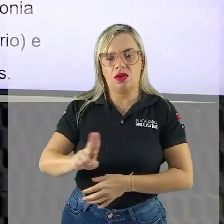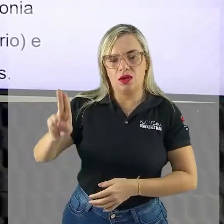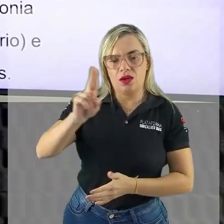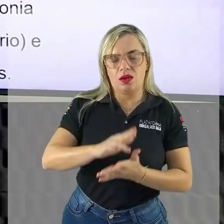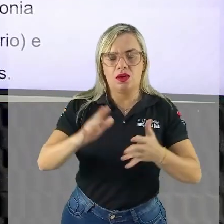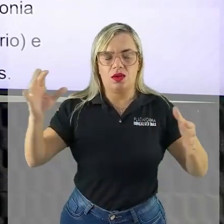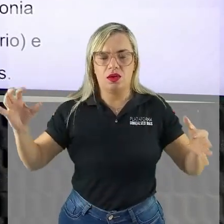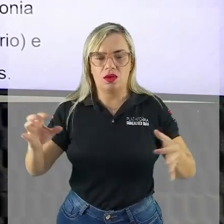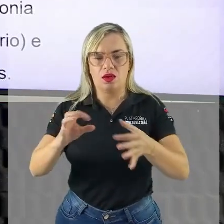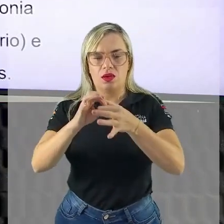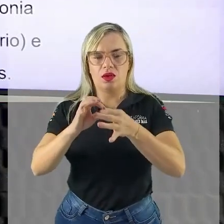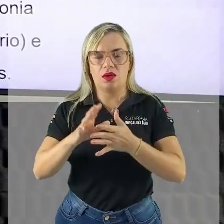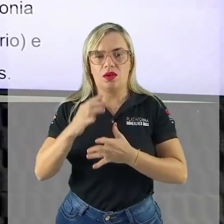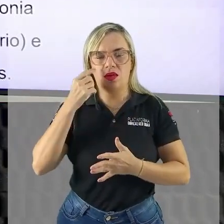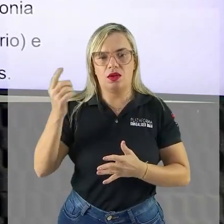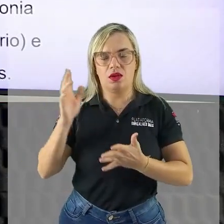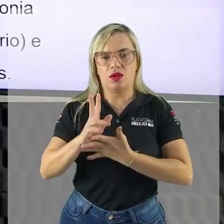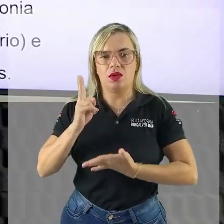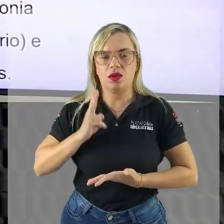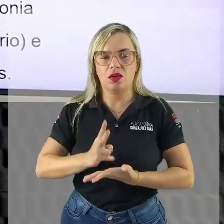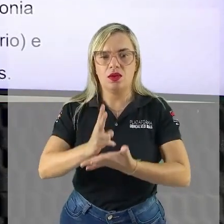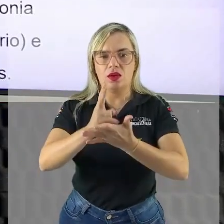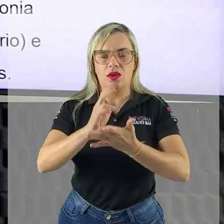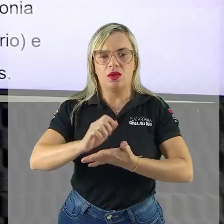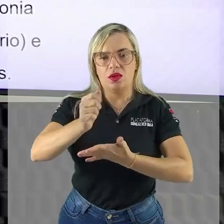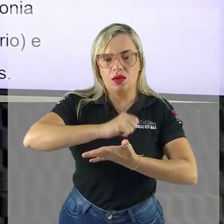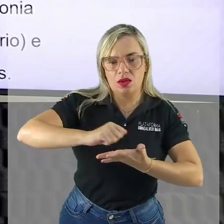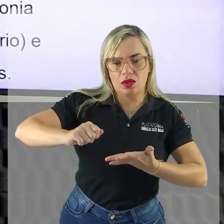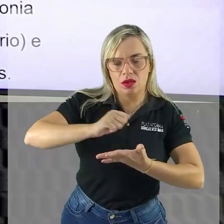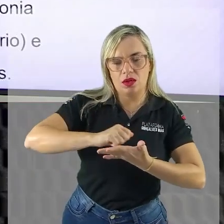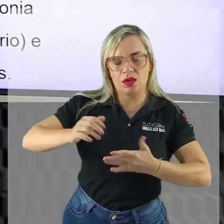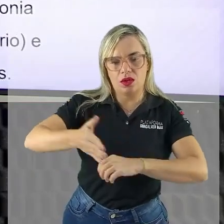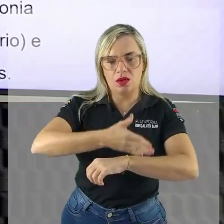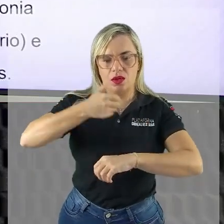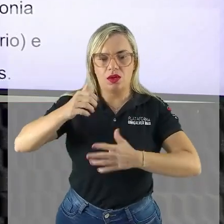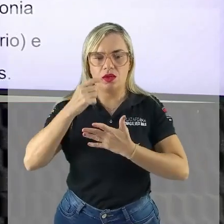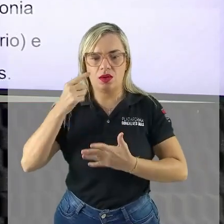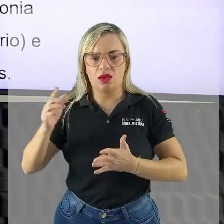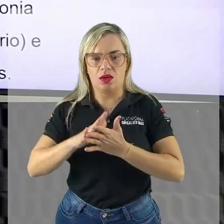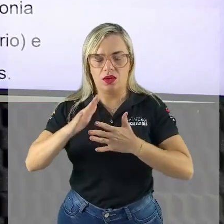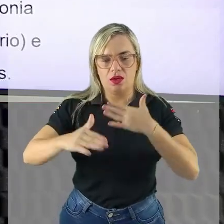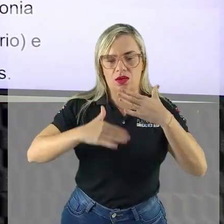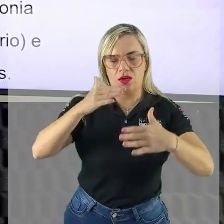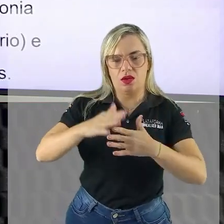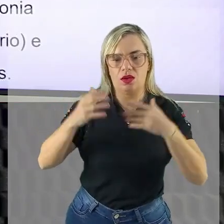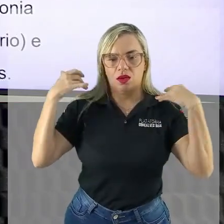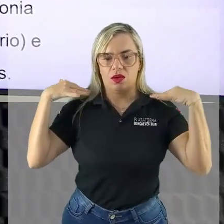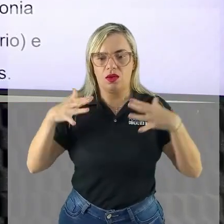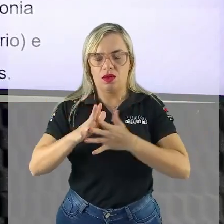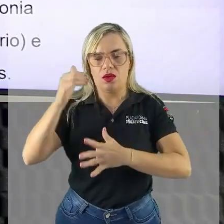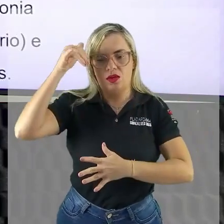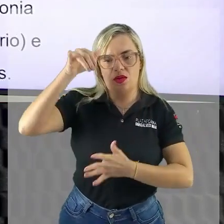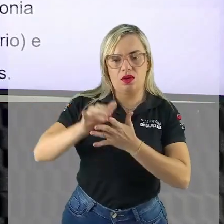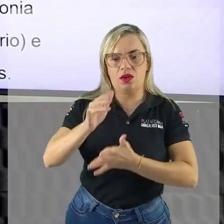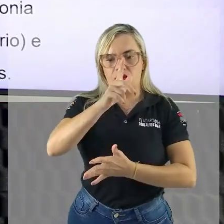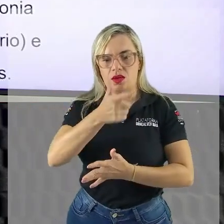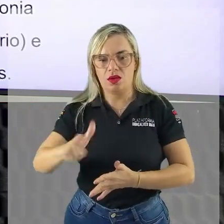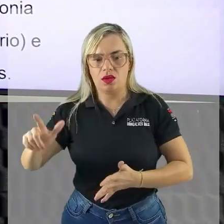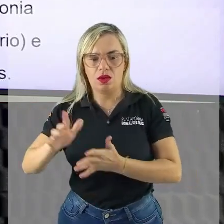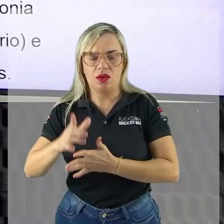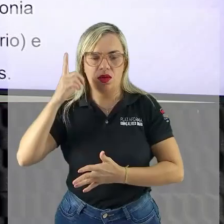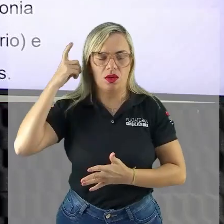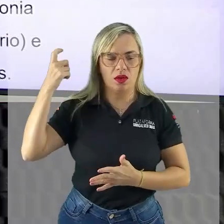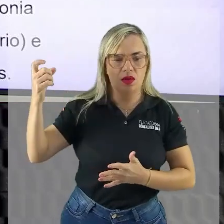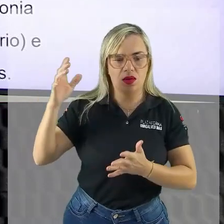desses conectivos para manter a fluidez do seu texto, tá bom? A construção harmoniosa evita as repetições que são estranhas,